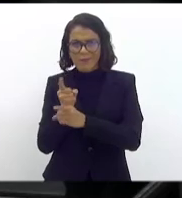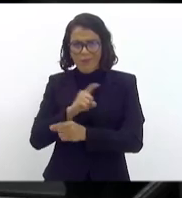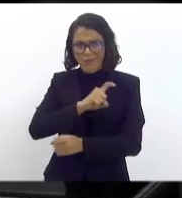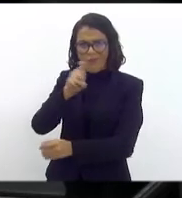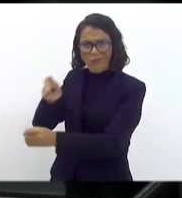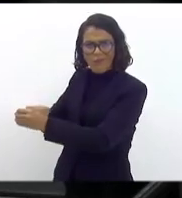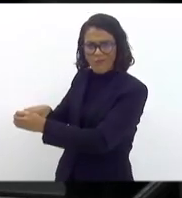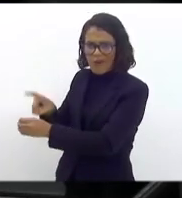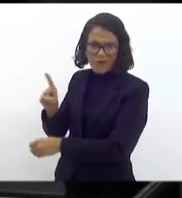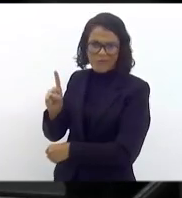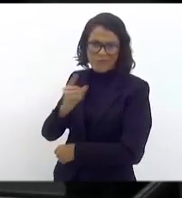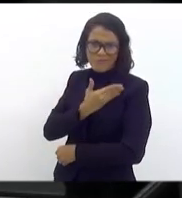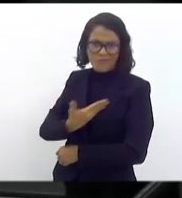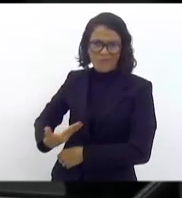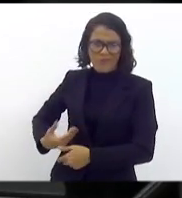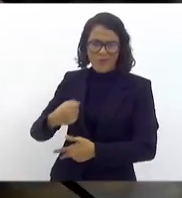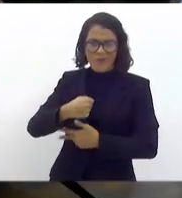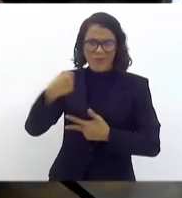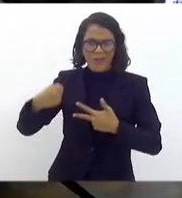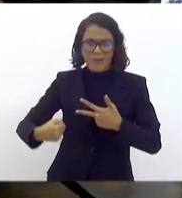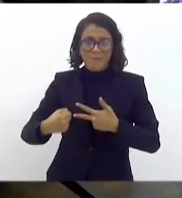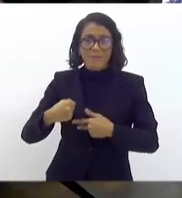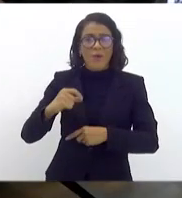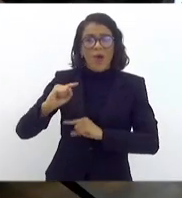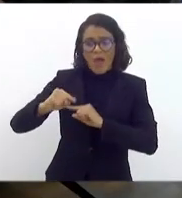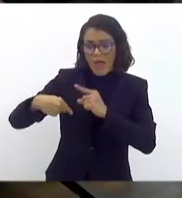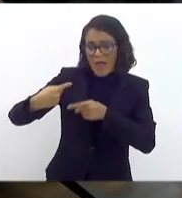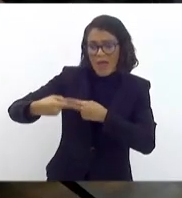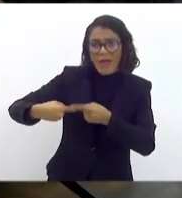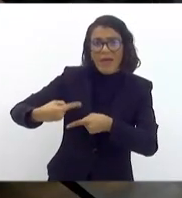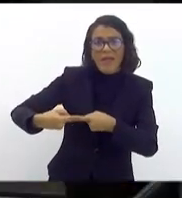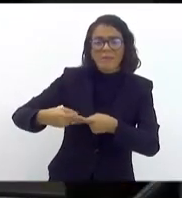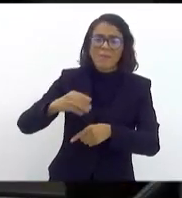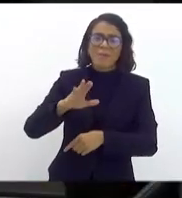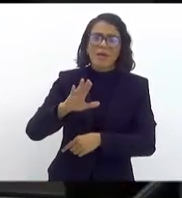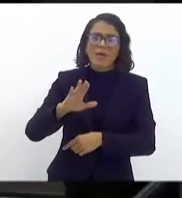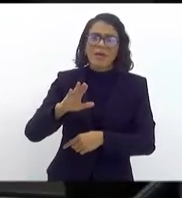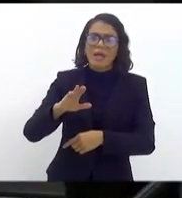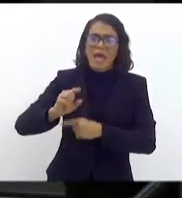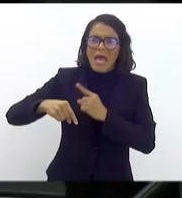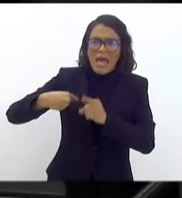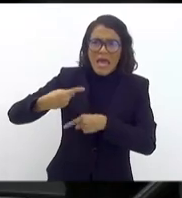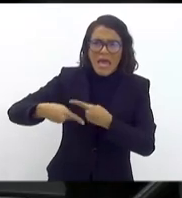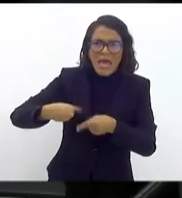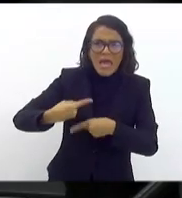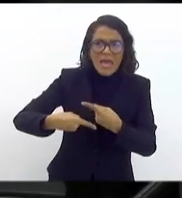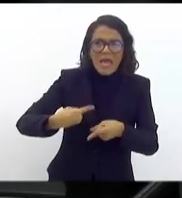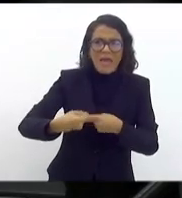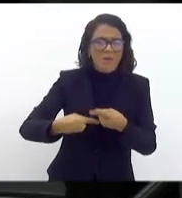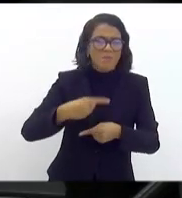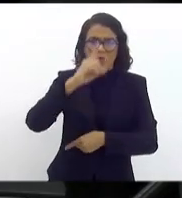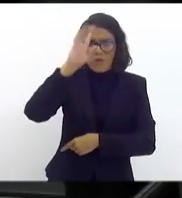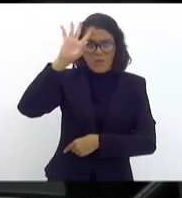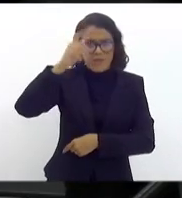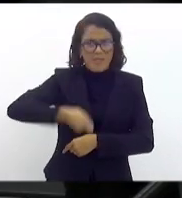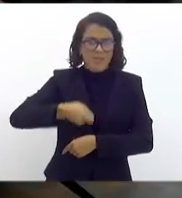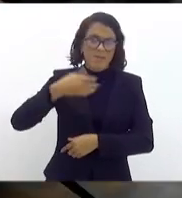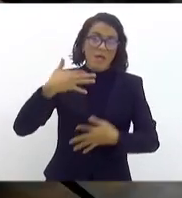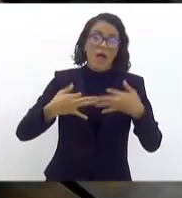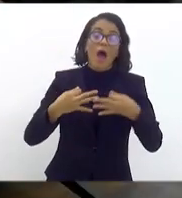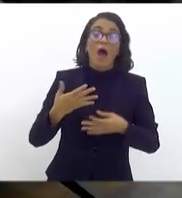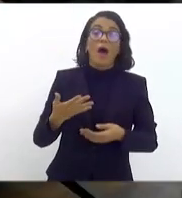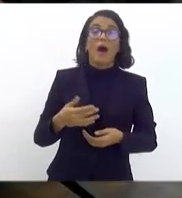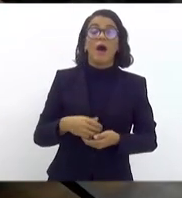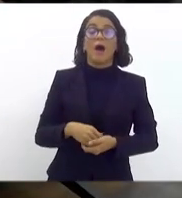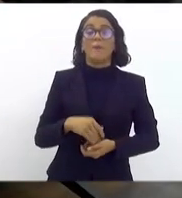público. Mas herança é... Herança também. Apenas a herança jacente. Mas aí somente a herança jacente por determinação judicial. Né,